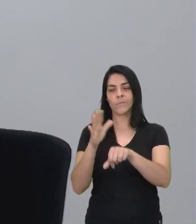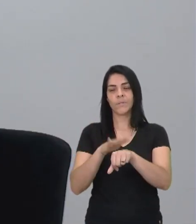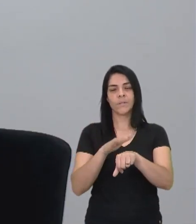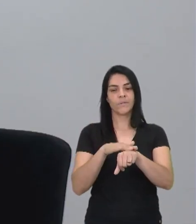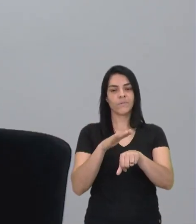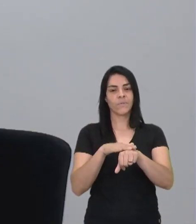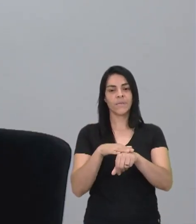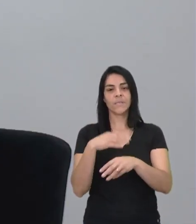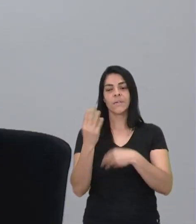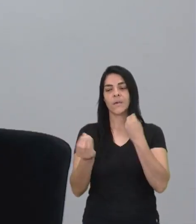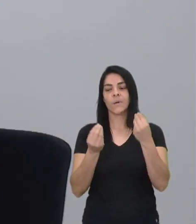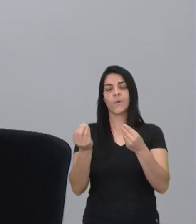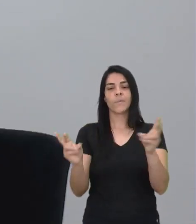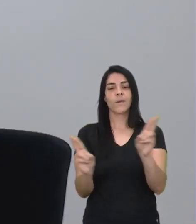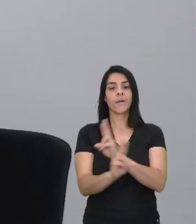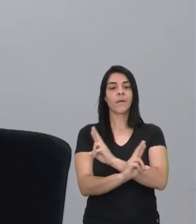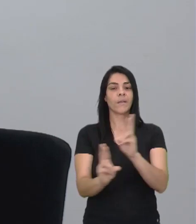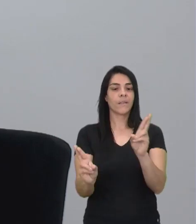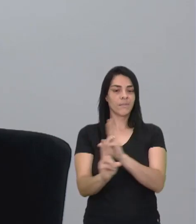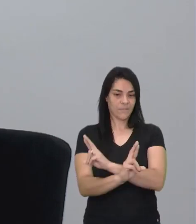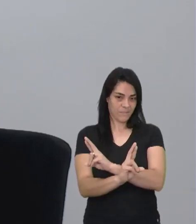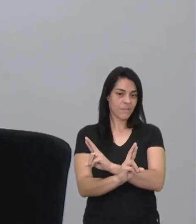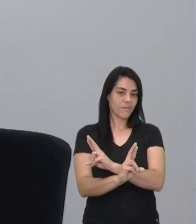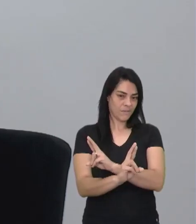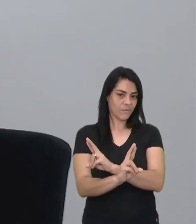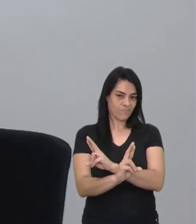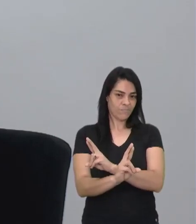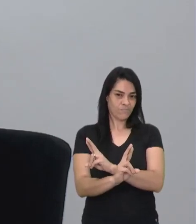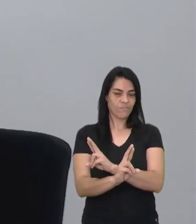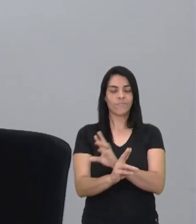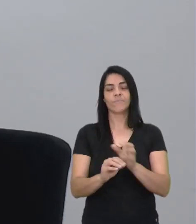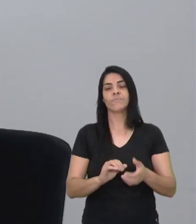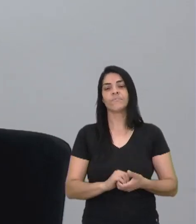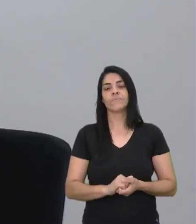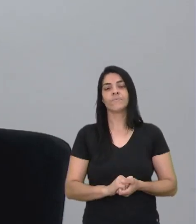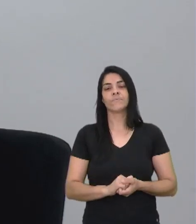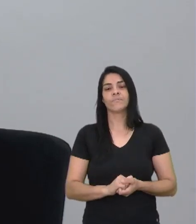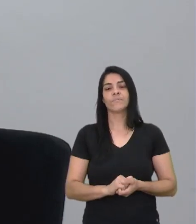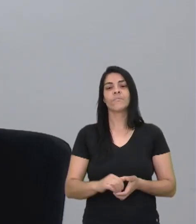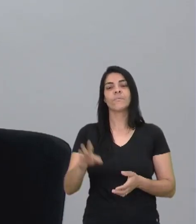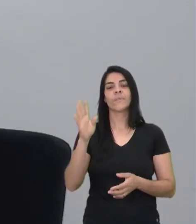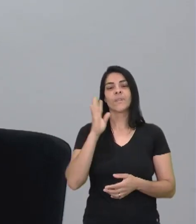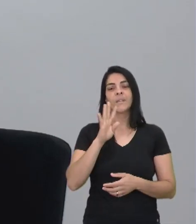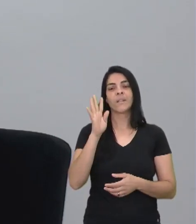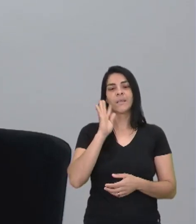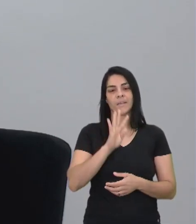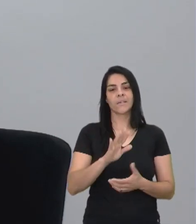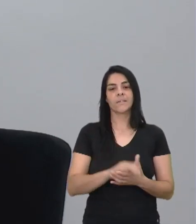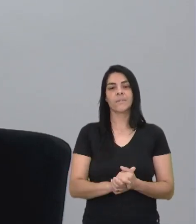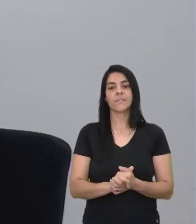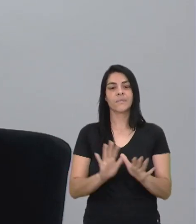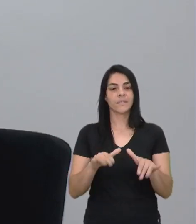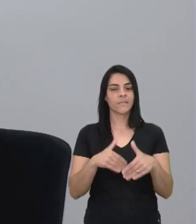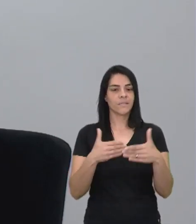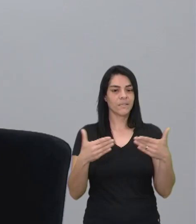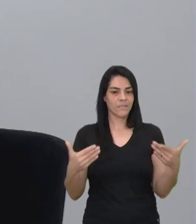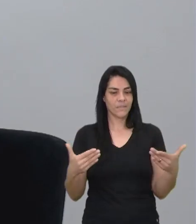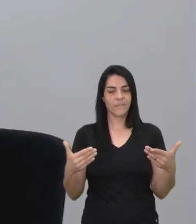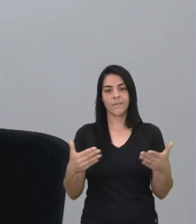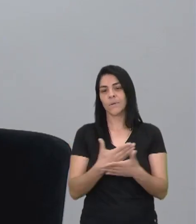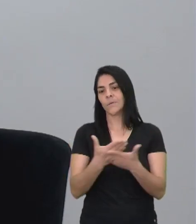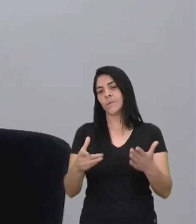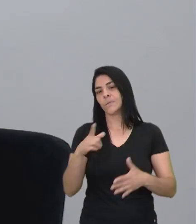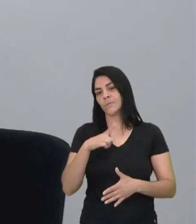essas interligações entre os nossos componentes. Super bacana. E aí, justamente, a gente entra no nosso